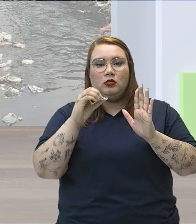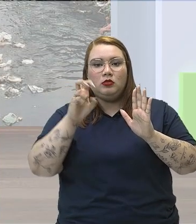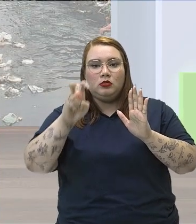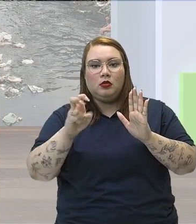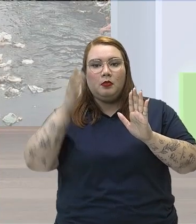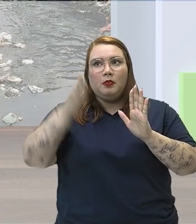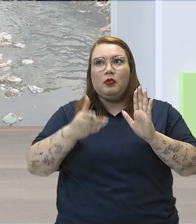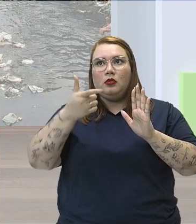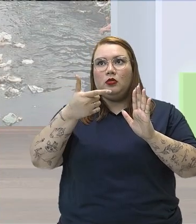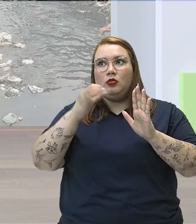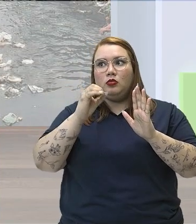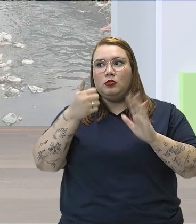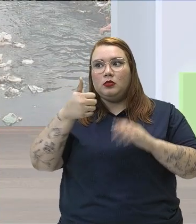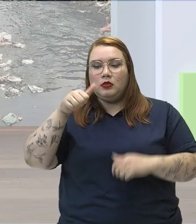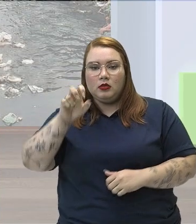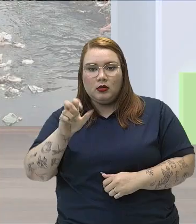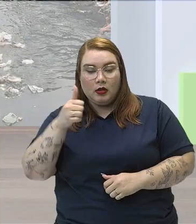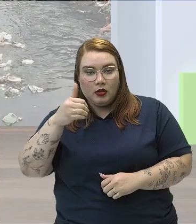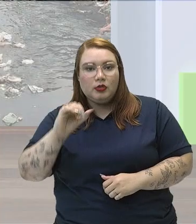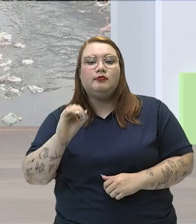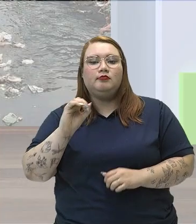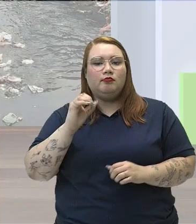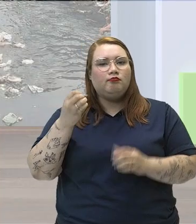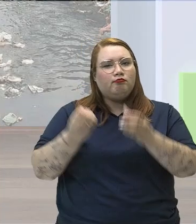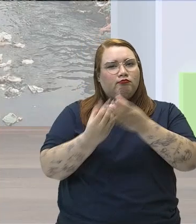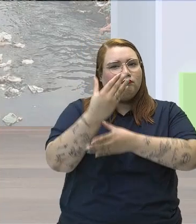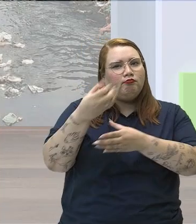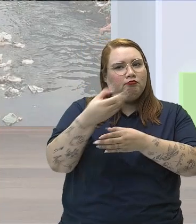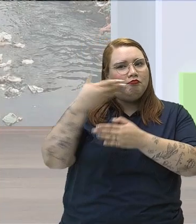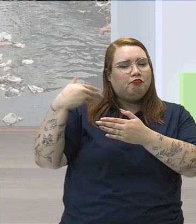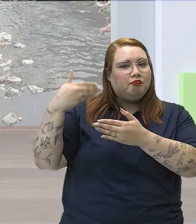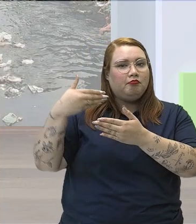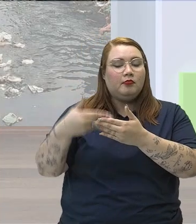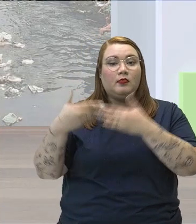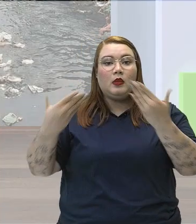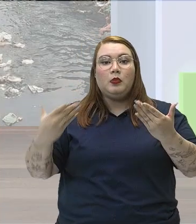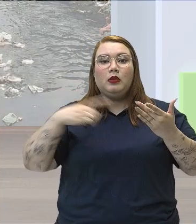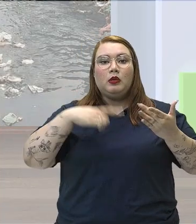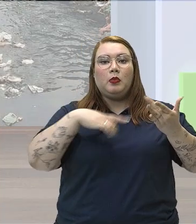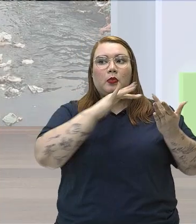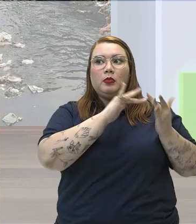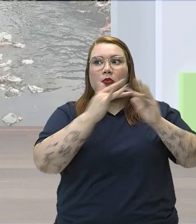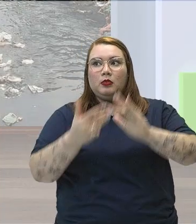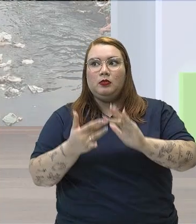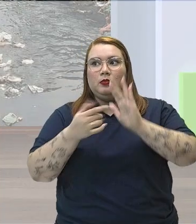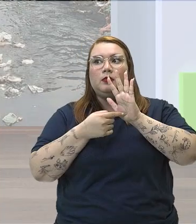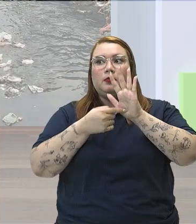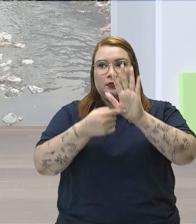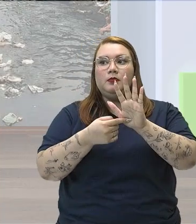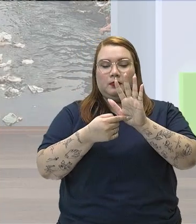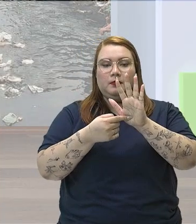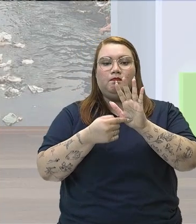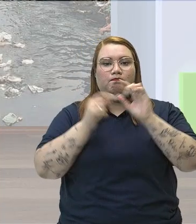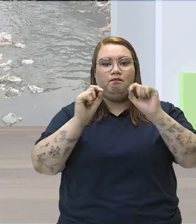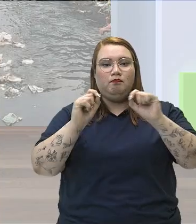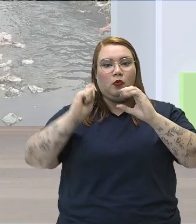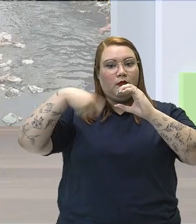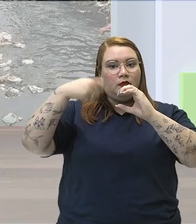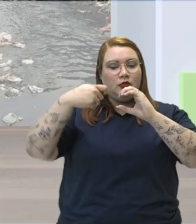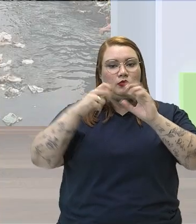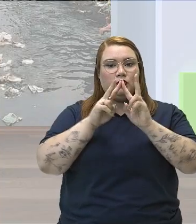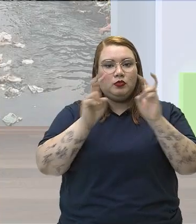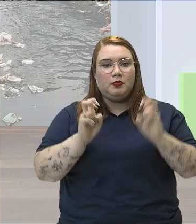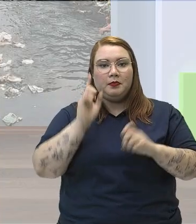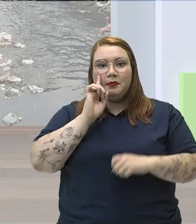em 2010, né, está bem recente. E para a gente contextualizar, trago para vocês um vídeo falando sobre os